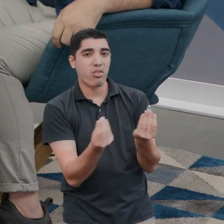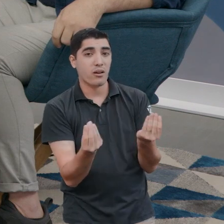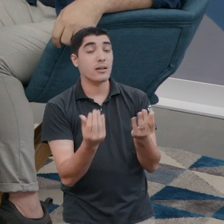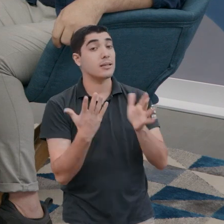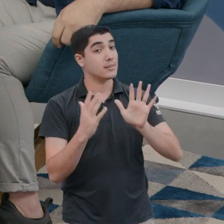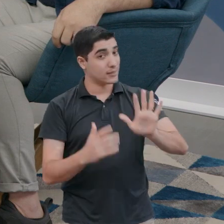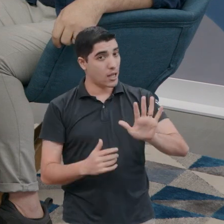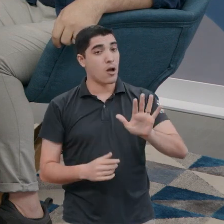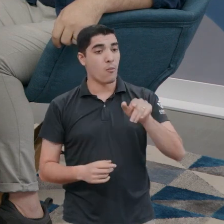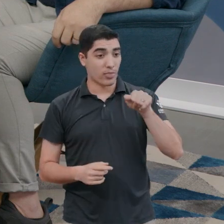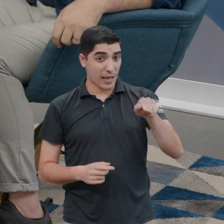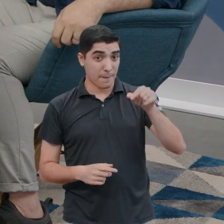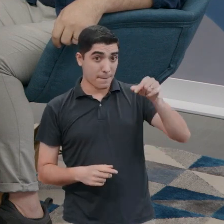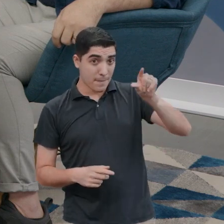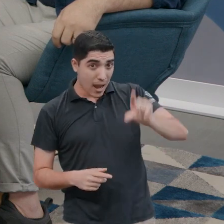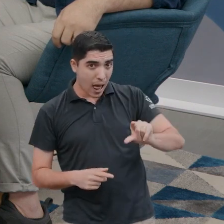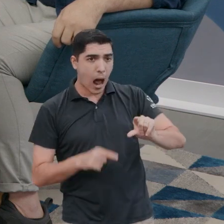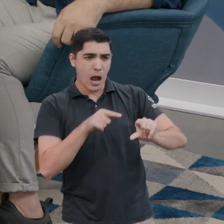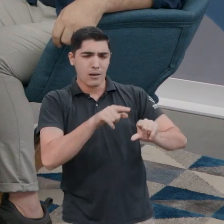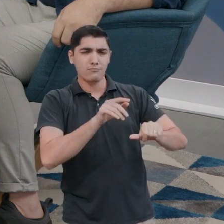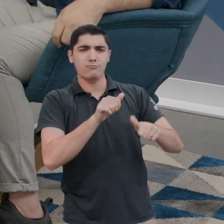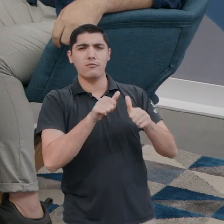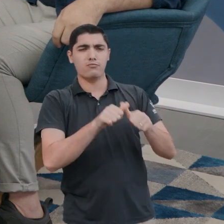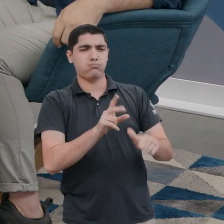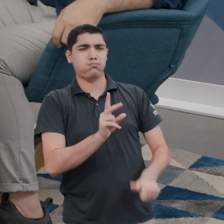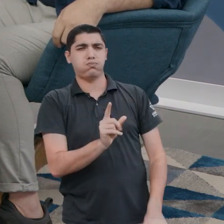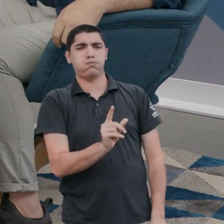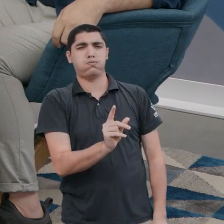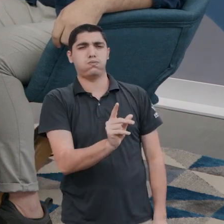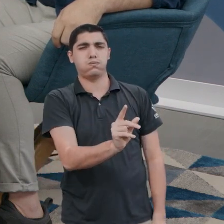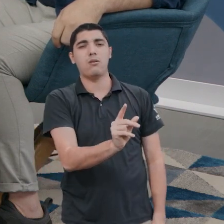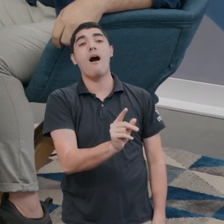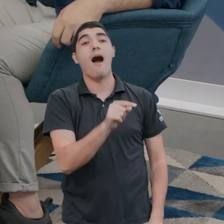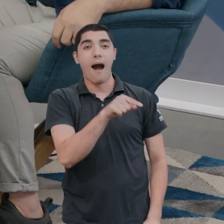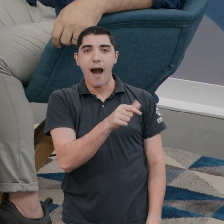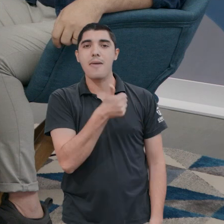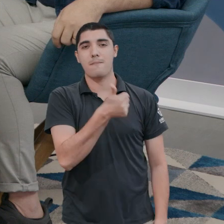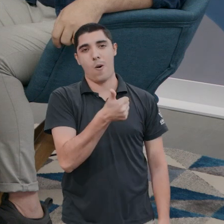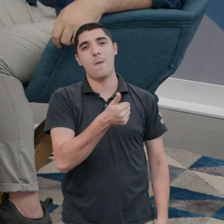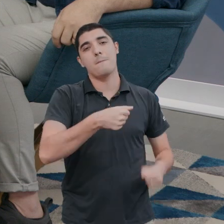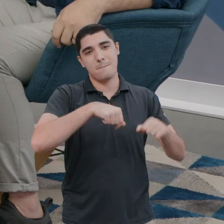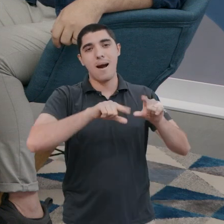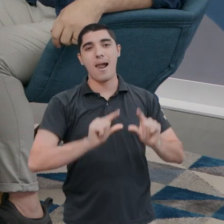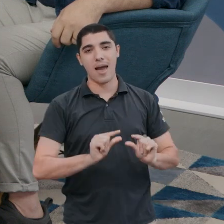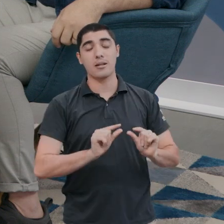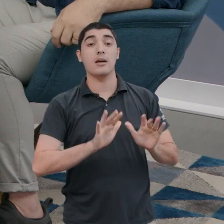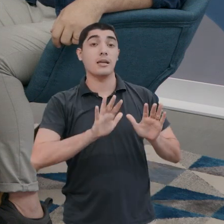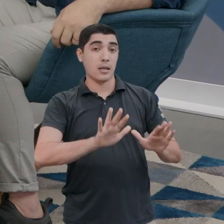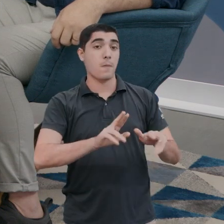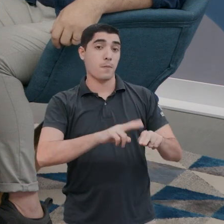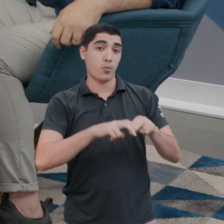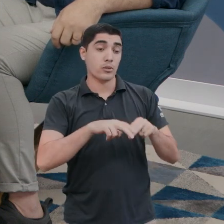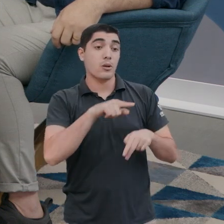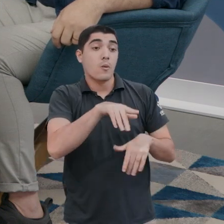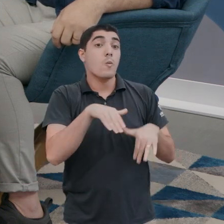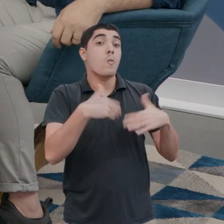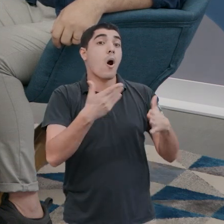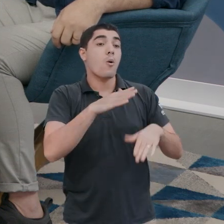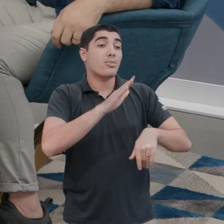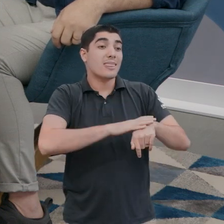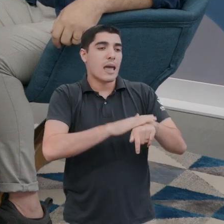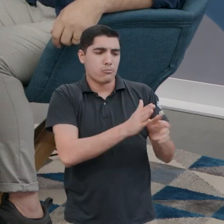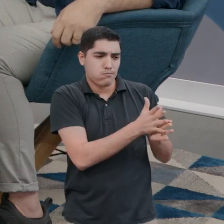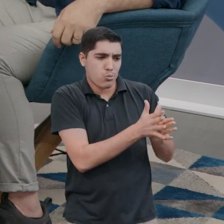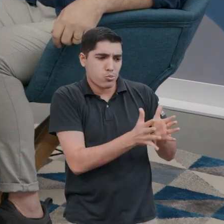peça que ela é barata é aquela que é duradoura. E pensando nisso, os tecidos naturais, eles têm ali uma durabilidade